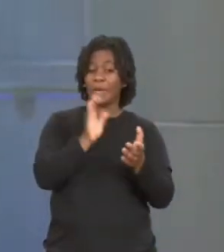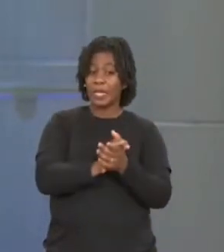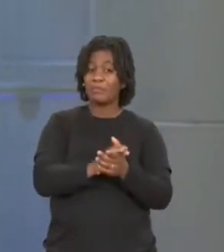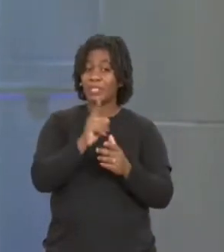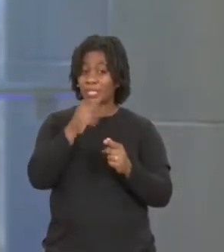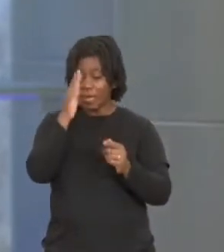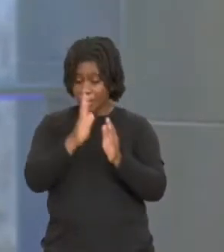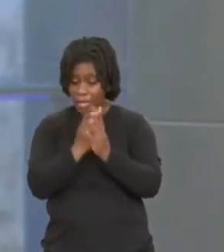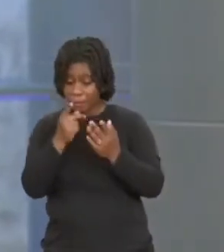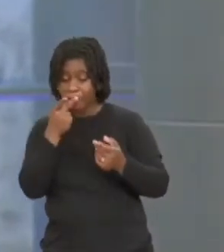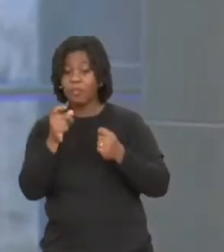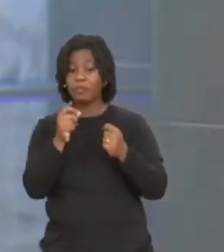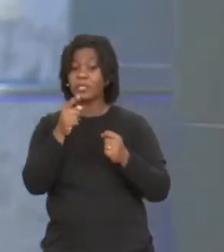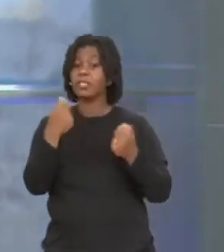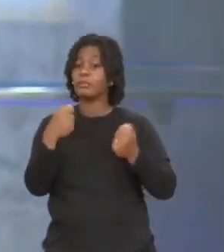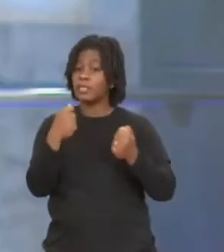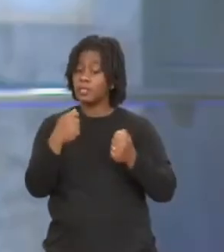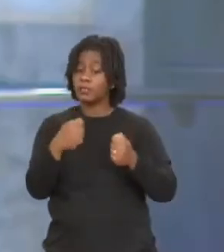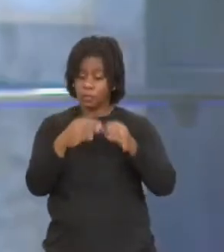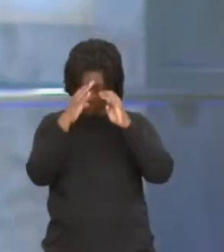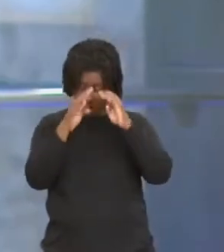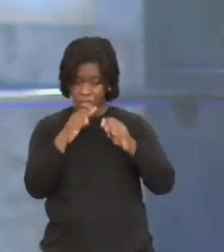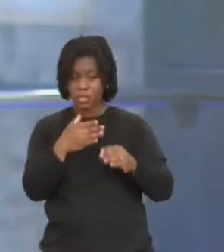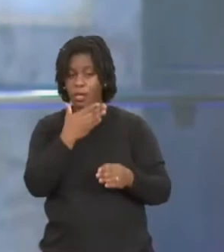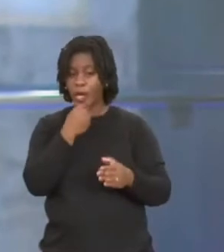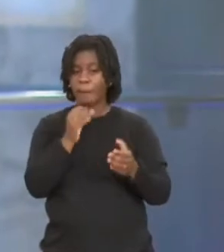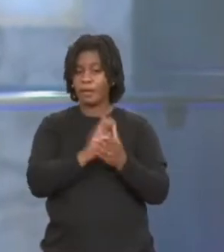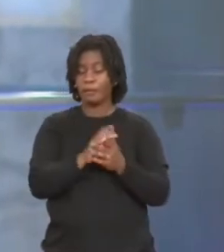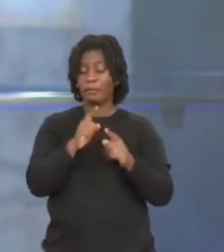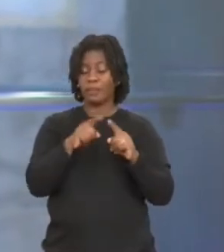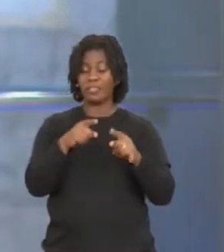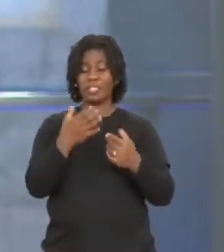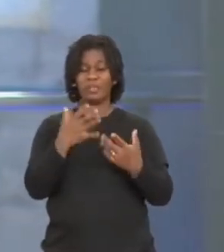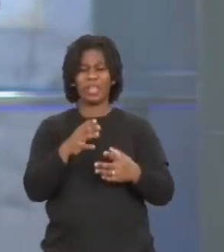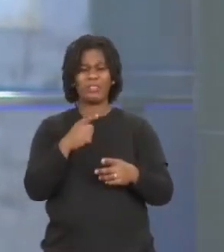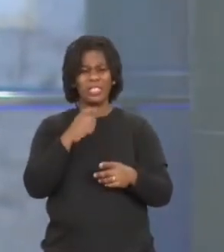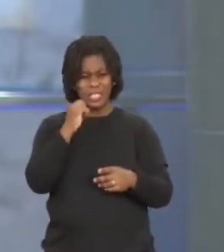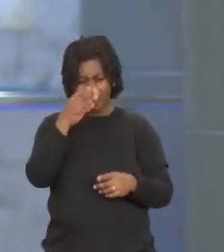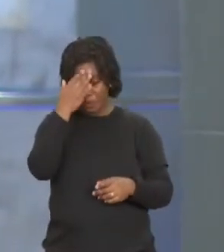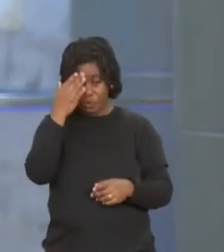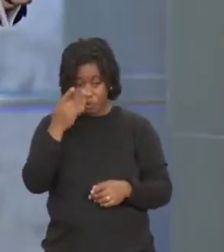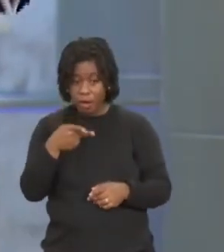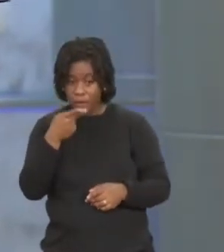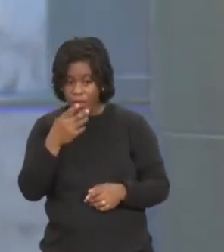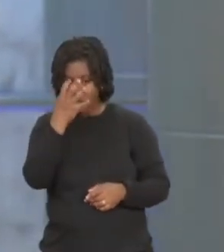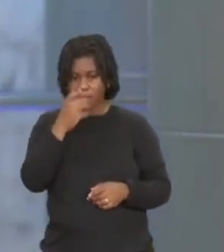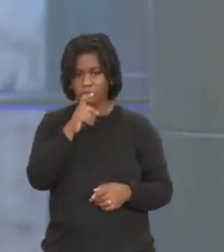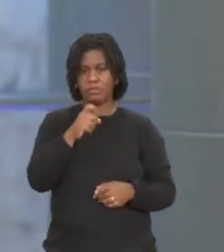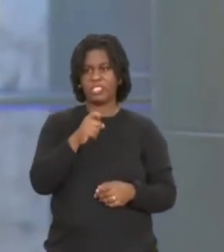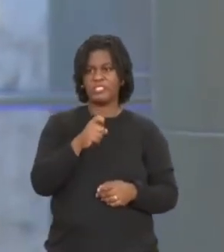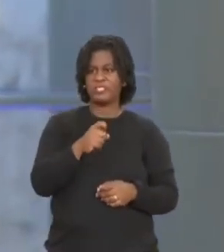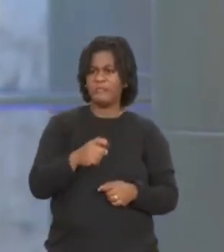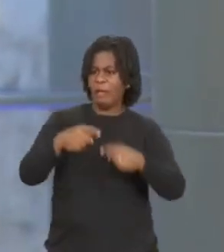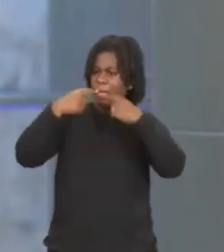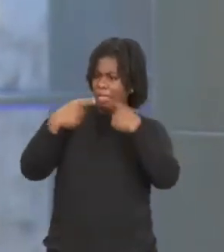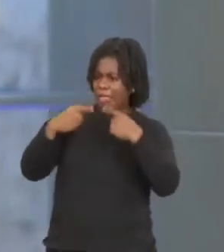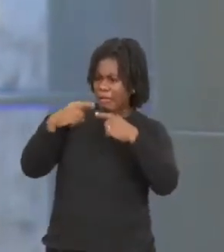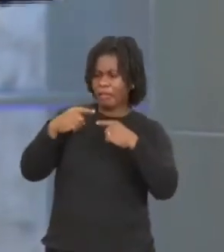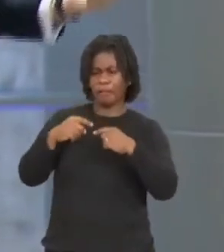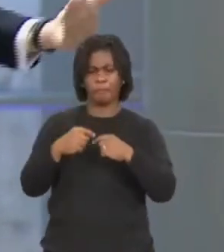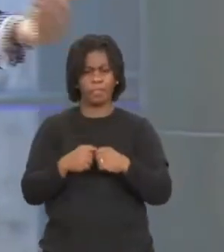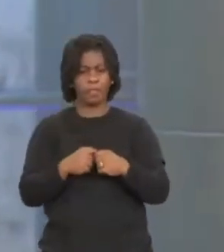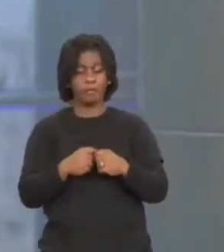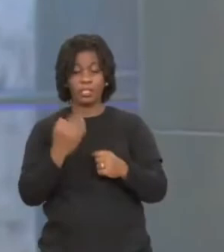submissa, mas você não é. Você insiste. Quando você é exortada, você bate de frente. Você na frente